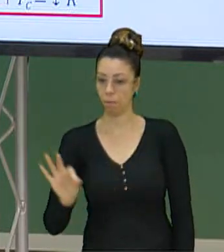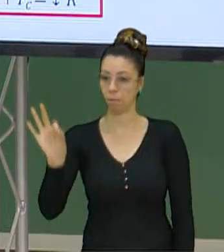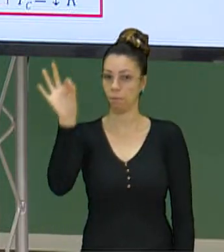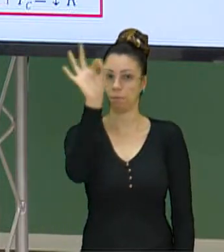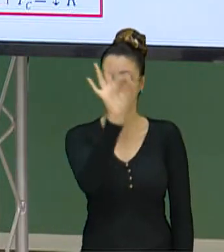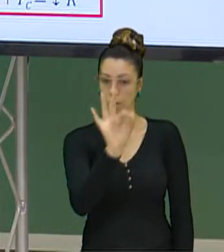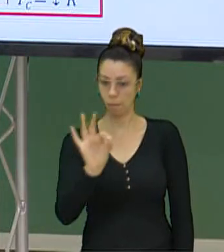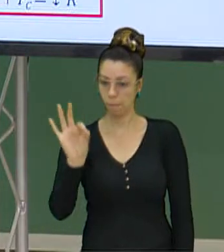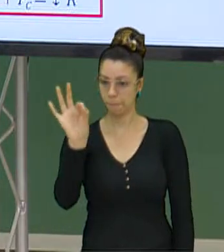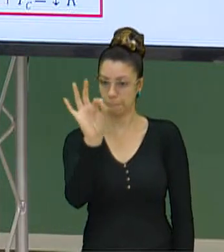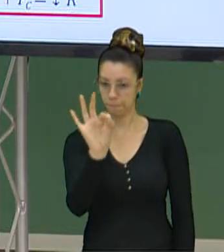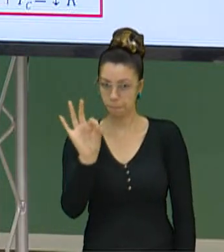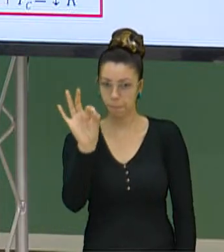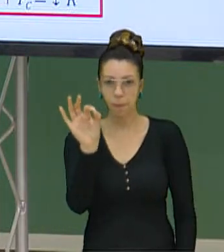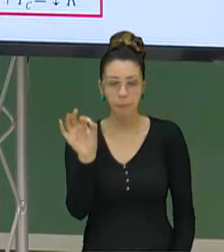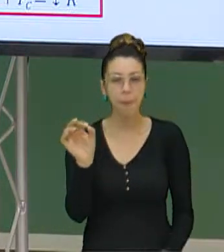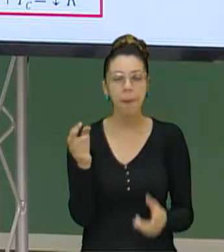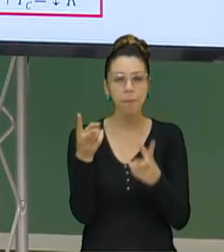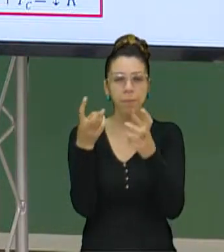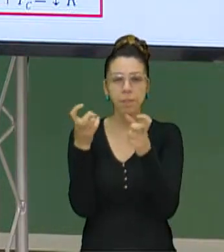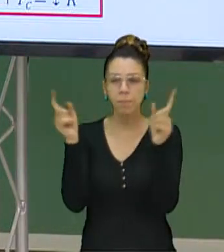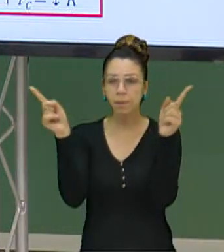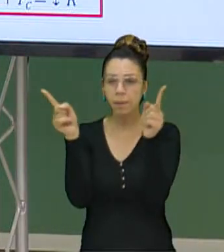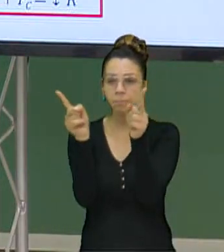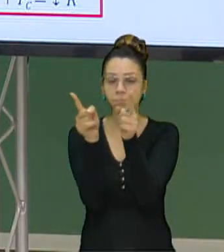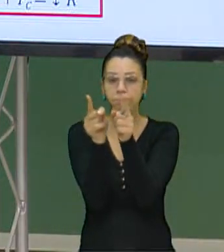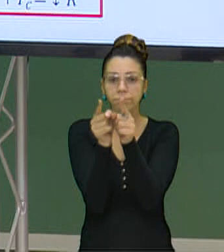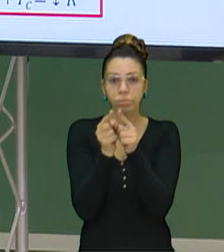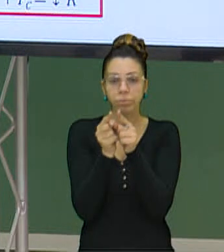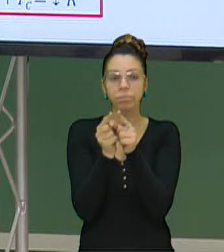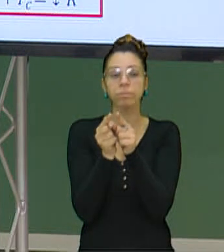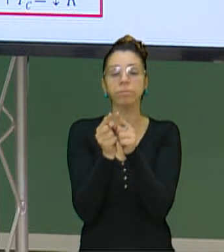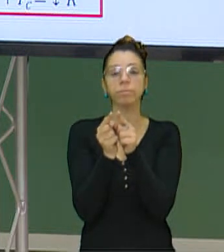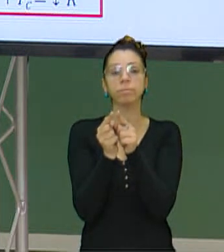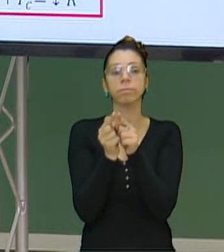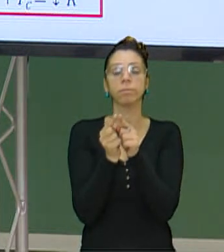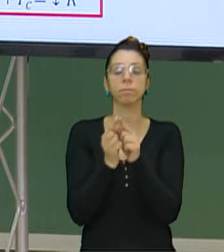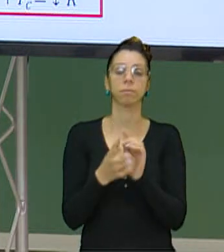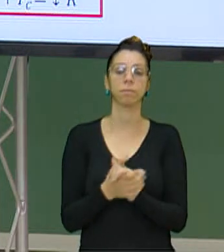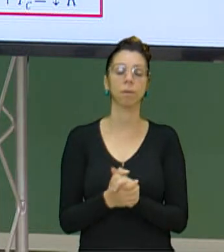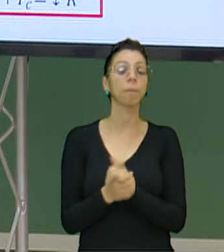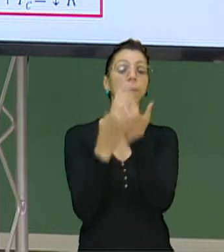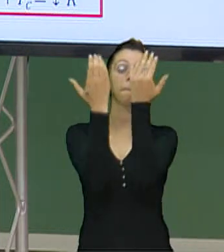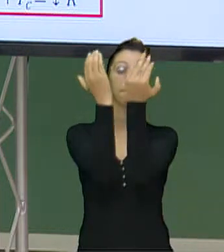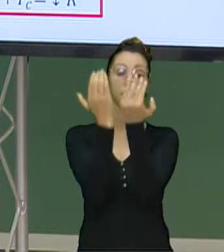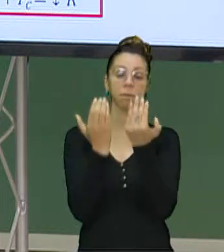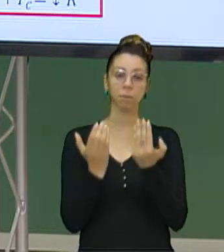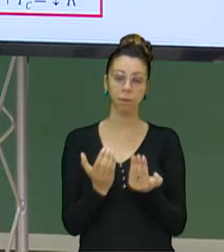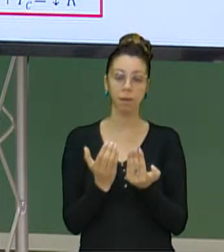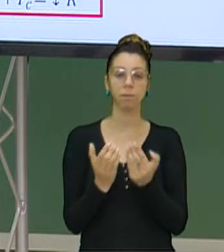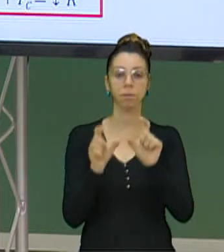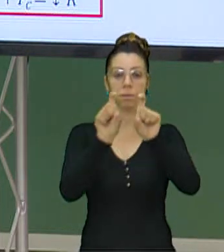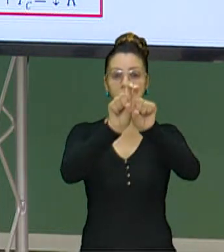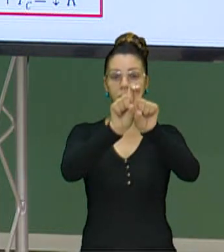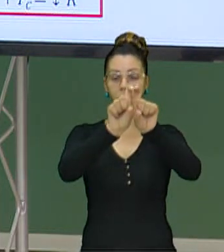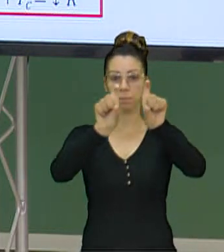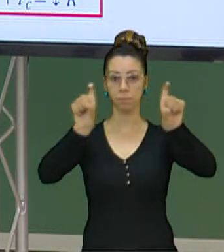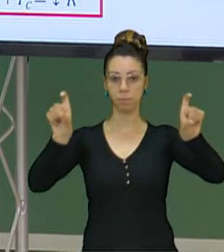está aumentando, certo? Então, é simplesmente uma análise da